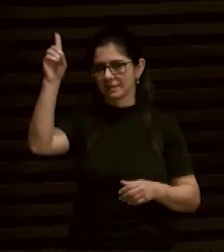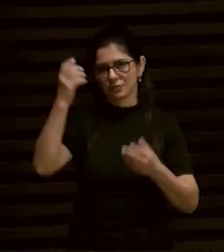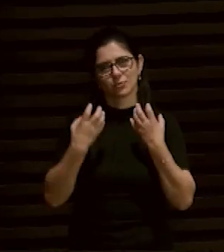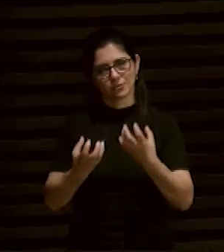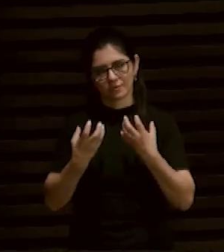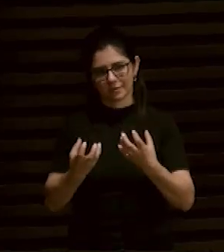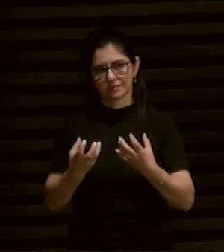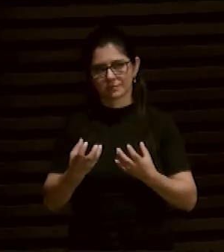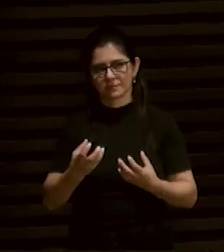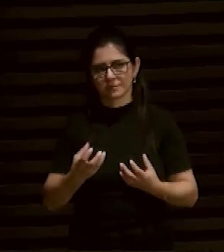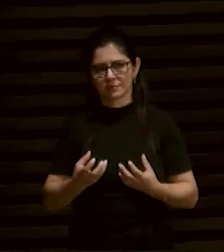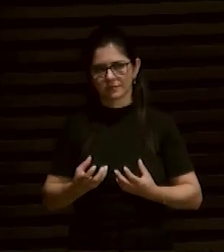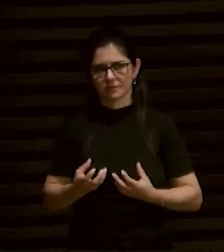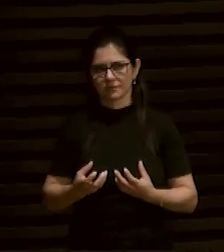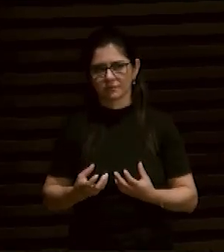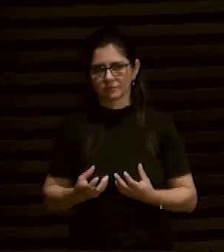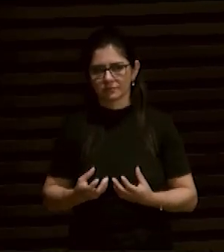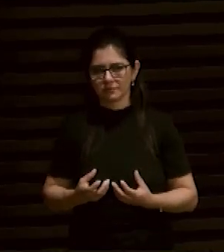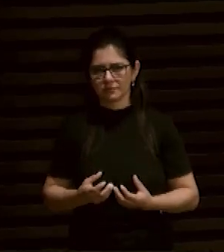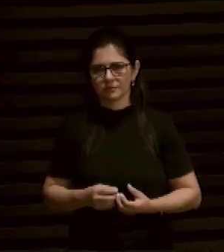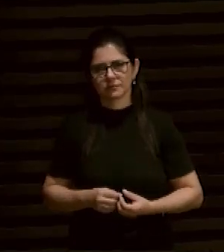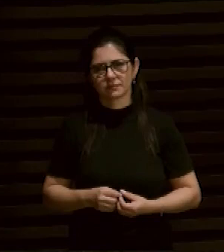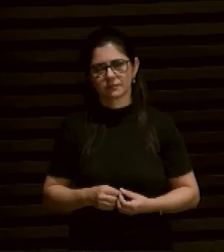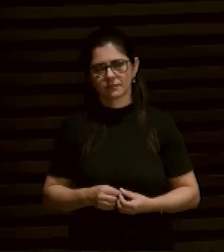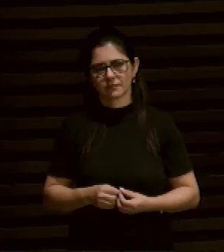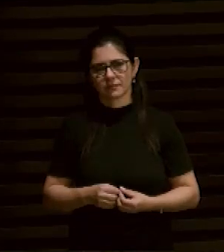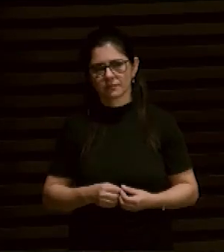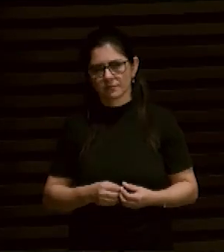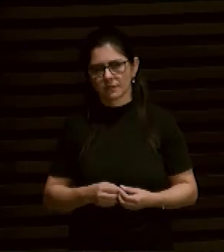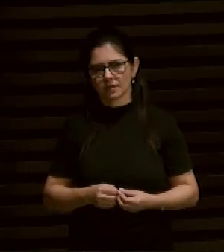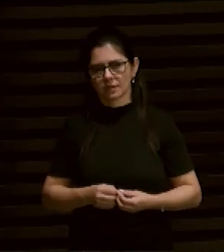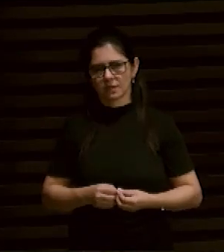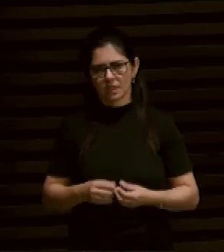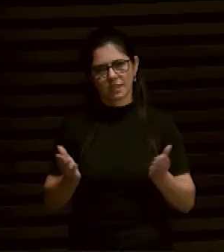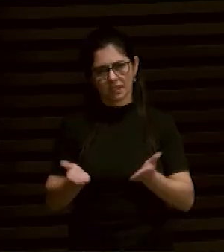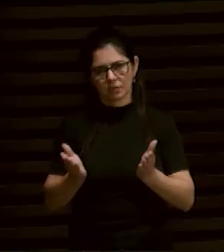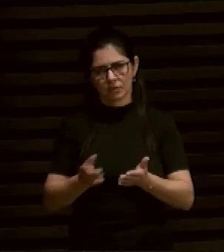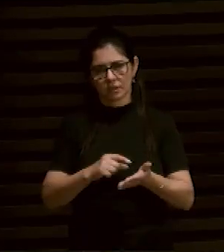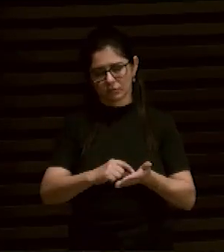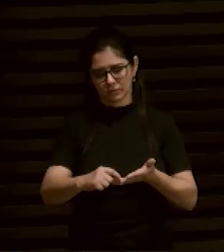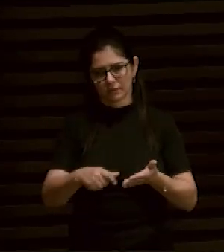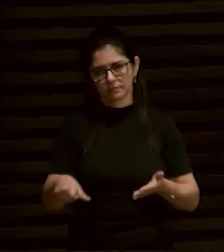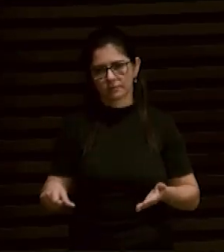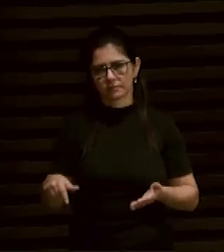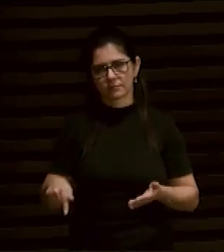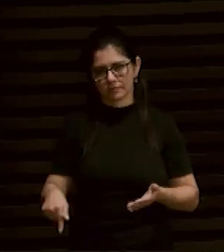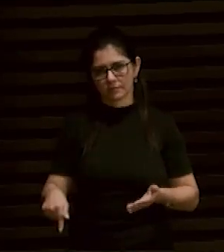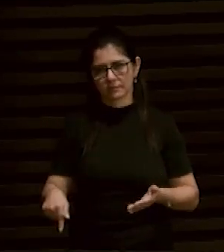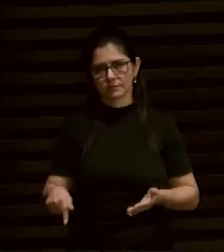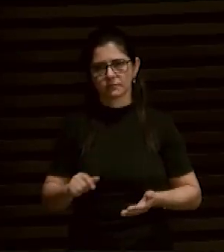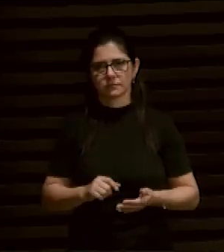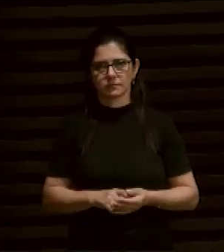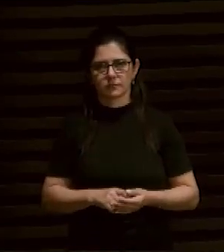dos reis mais cruéis de toda a história, e esse rei saiu do seu trono. E agora no verso 7, o texto fala que